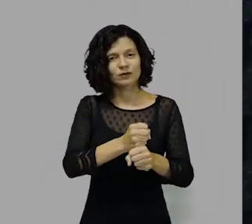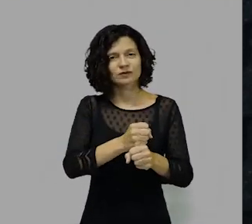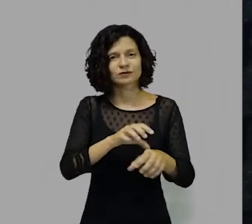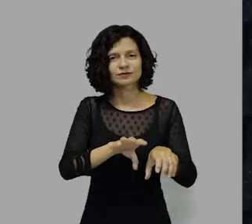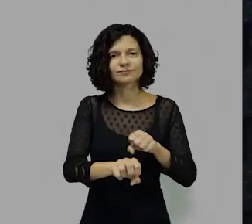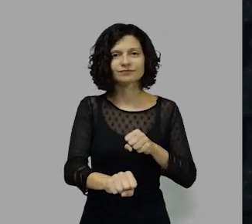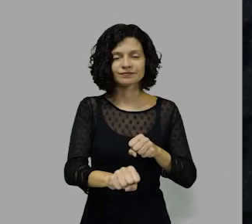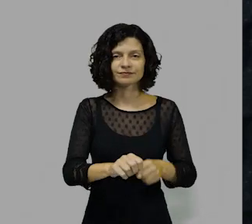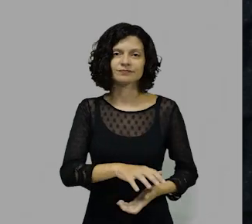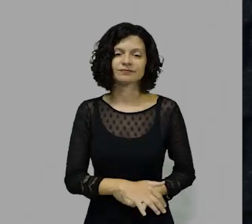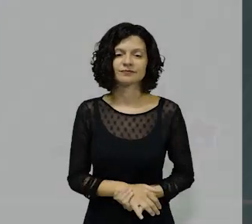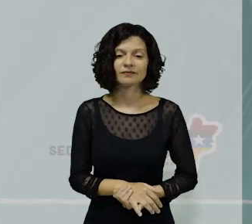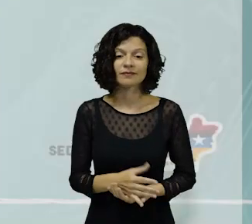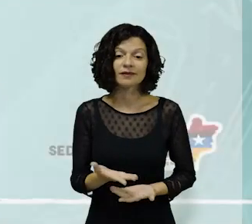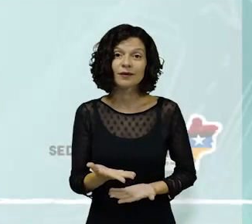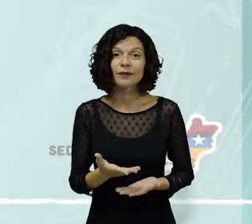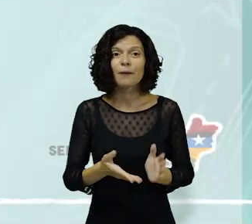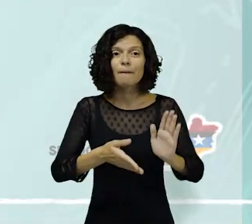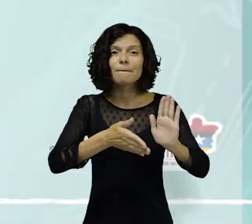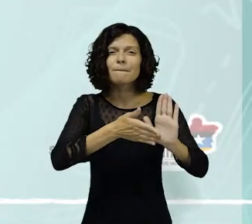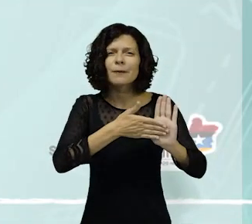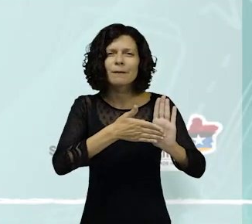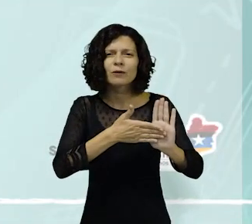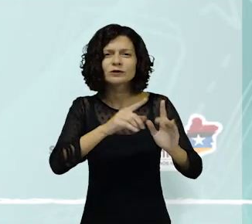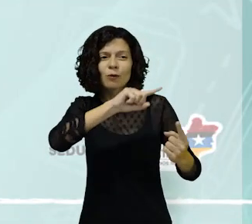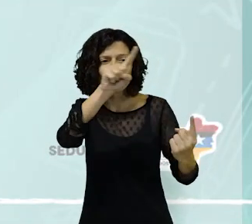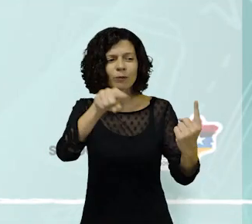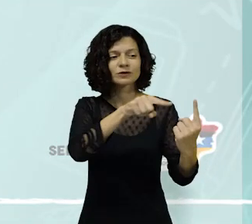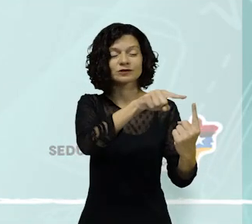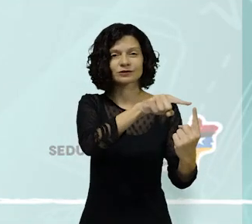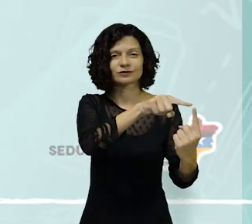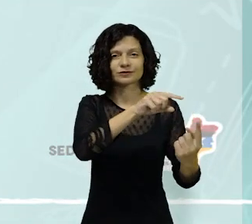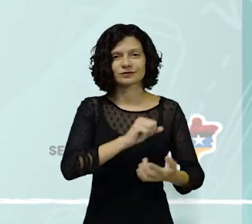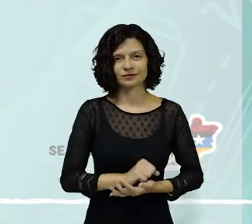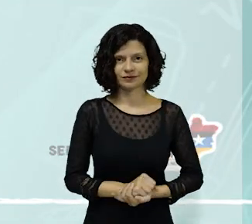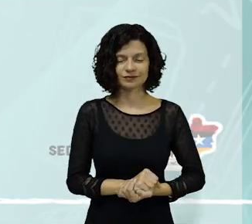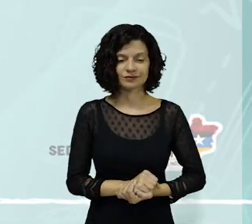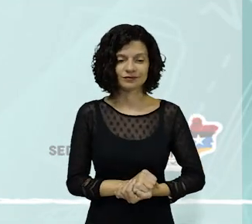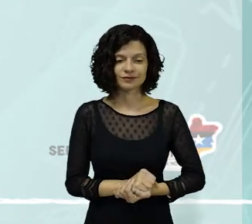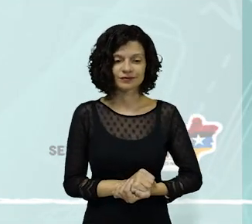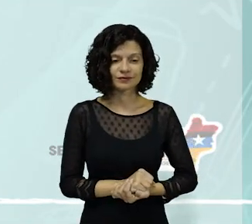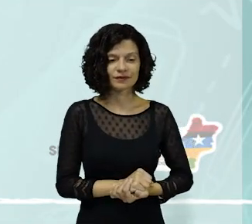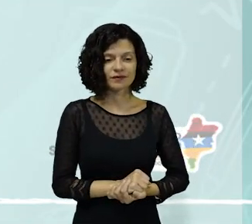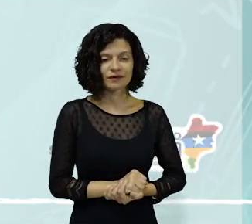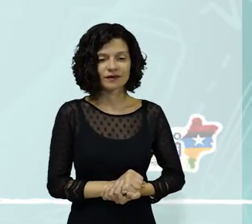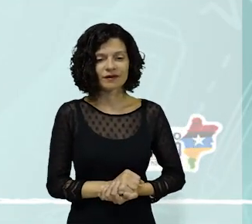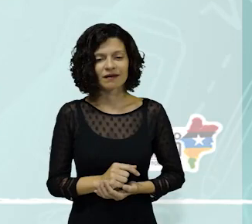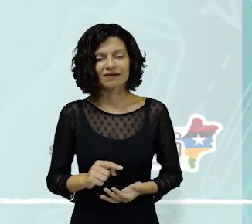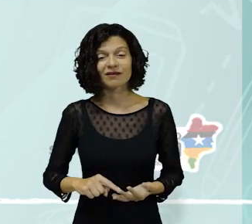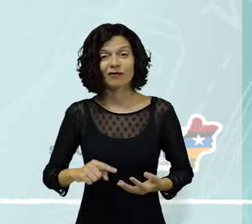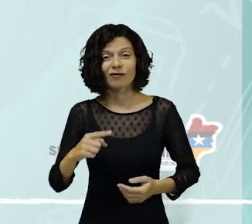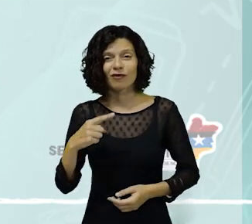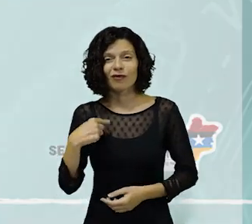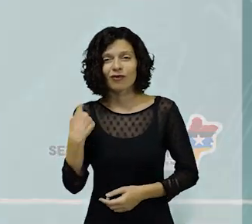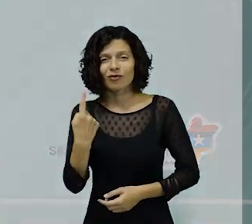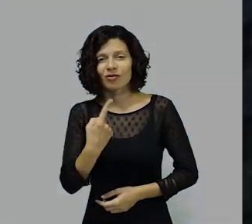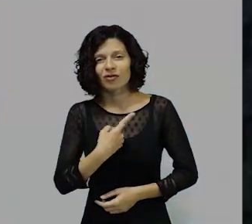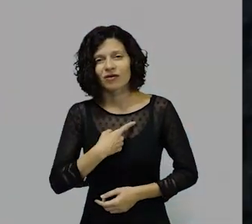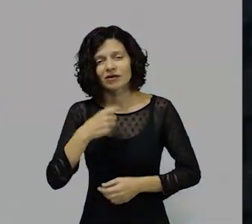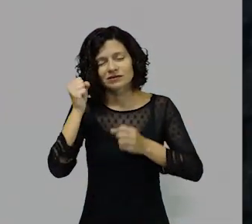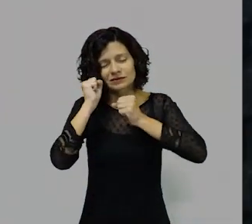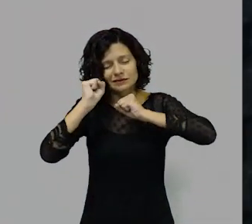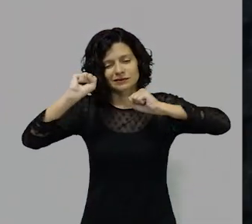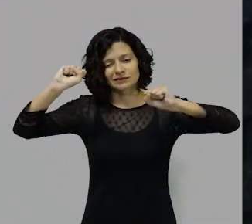motivo disso? We woke up late, so we missed the bus. Nós acordamos tarde, por isso